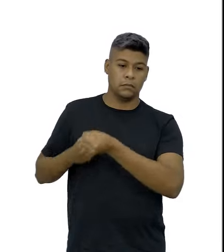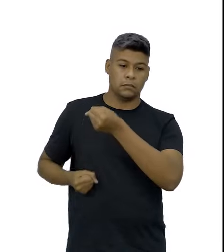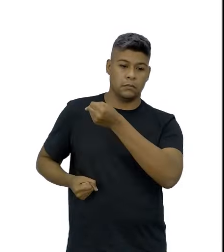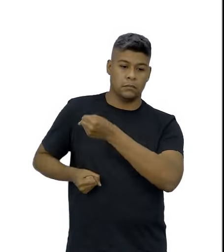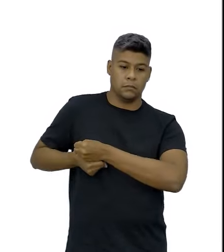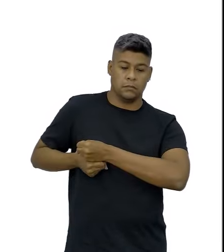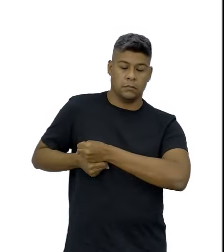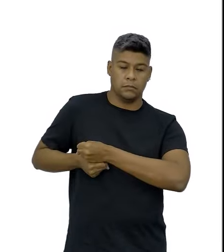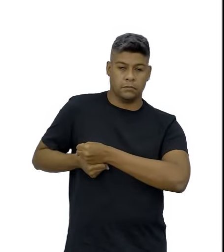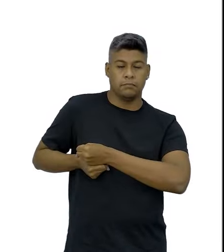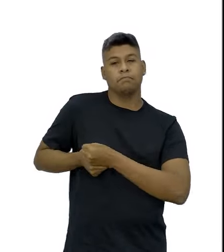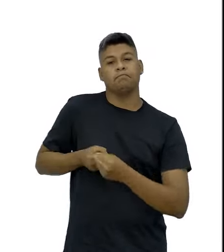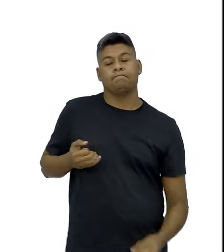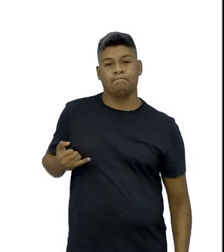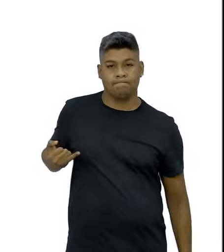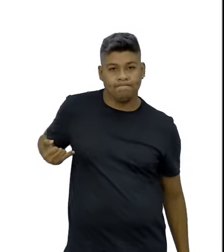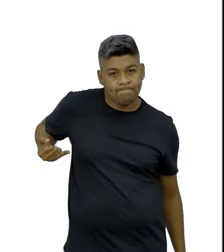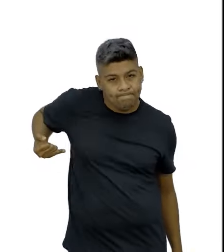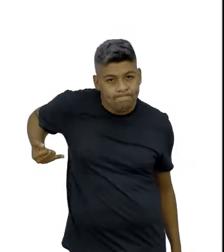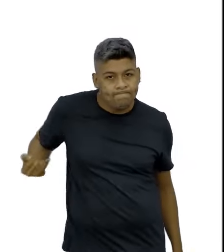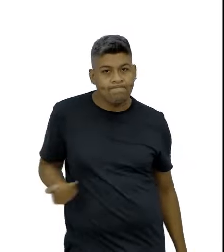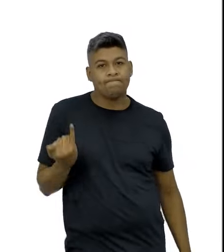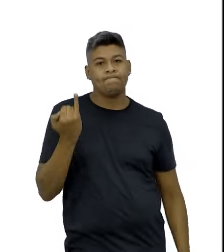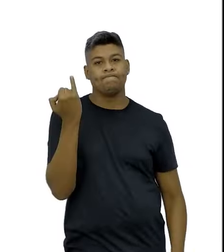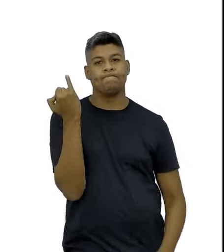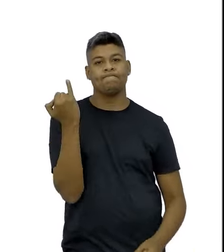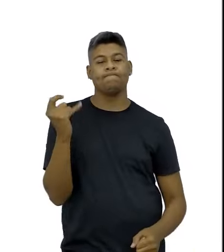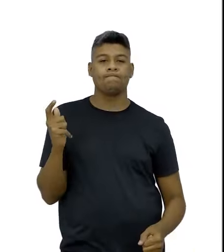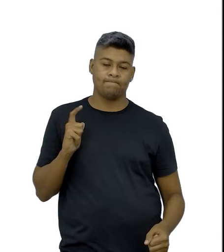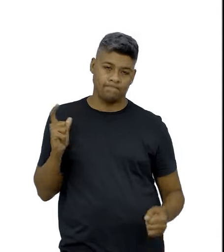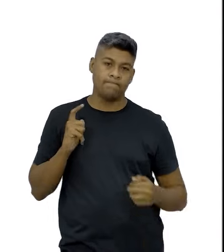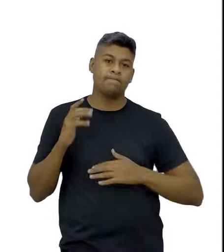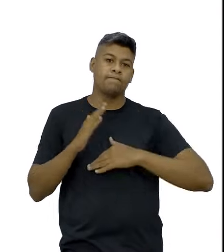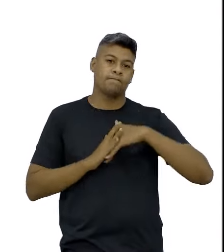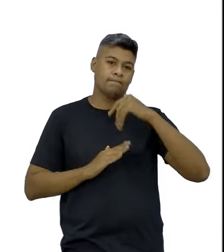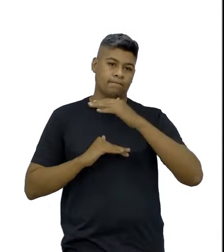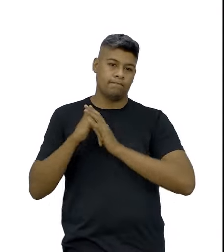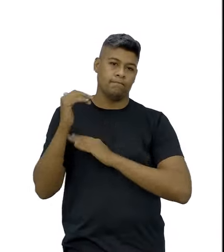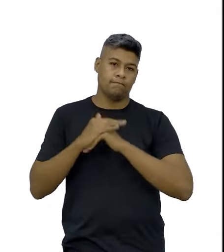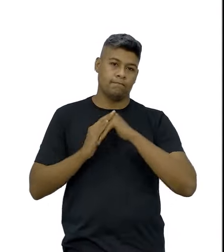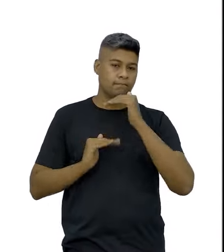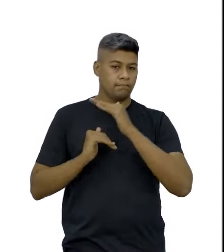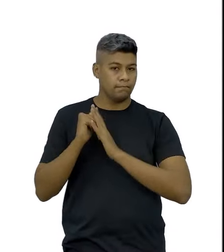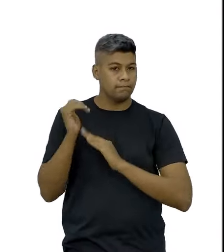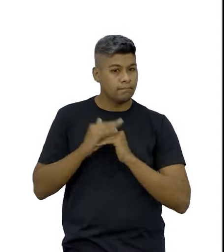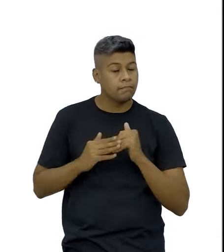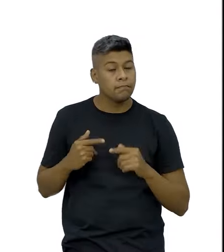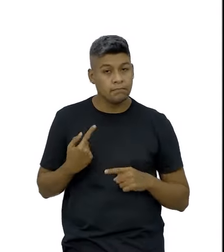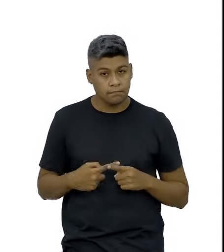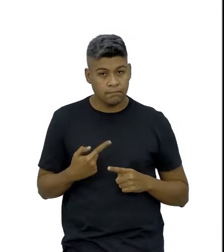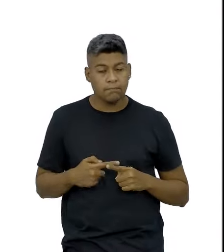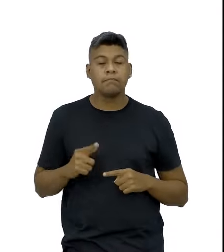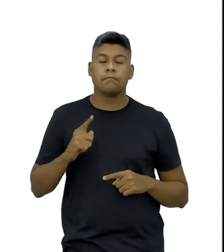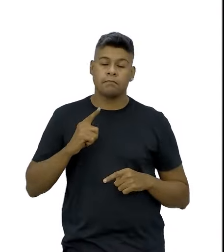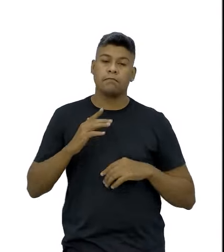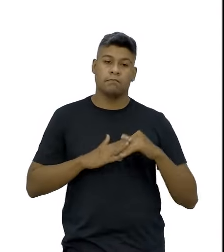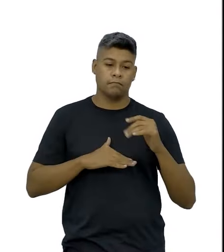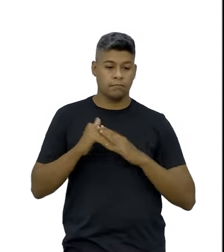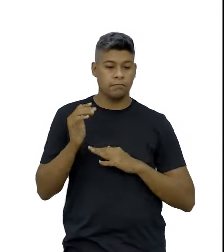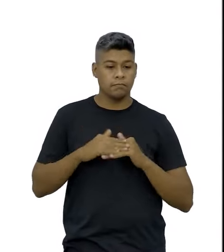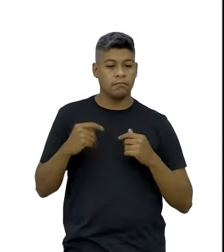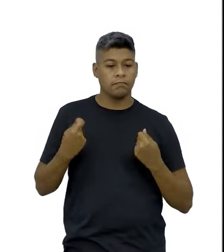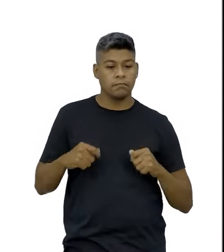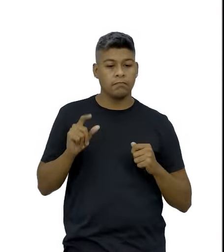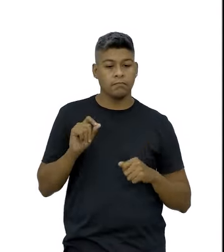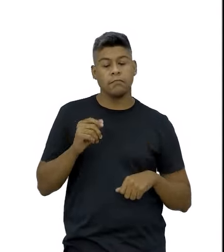né, isso é muito necessário, que se traga a habilidade de anos anteriores. Por quê? tem habilidades que precisam, de fato,